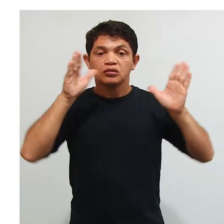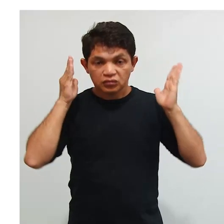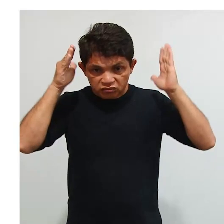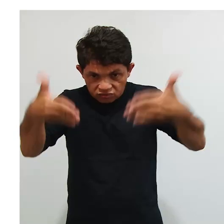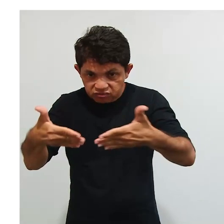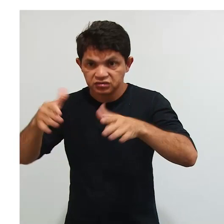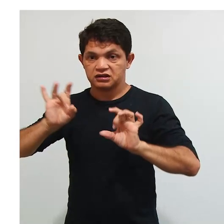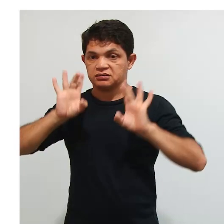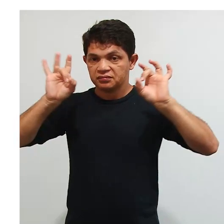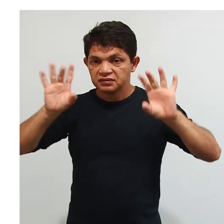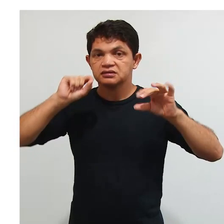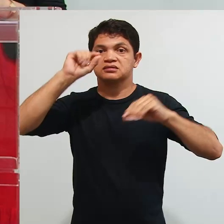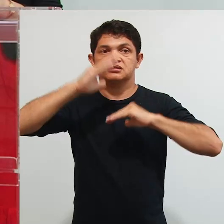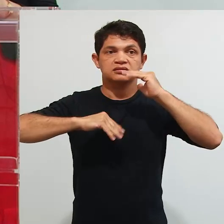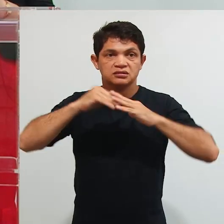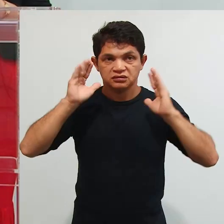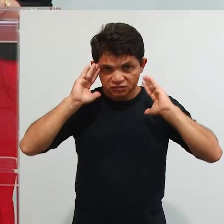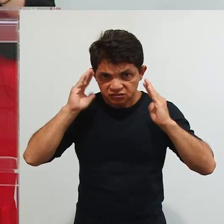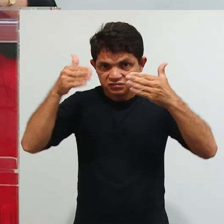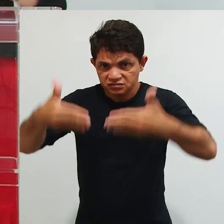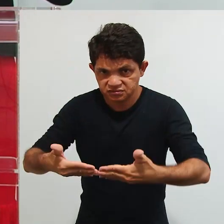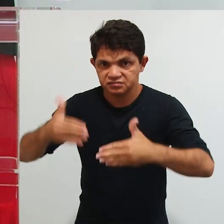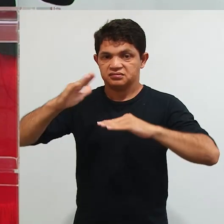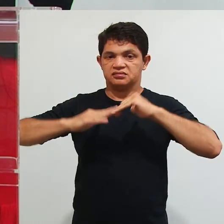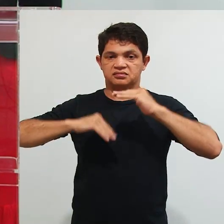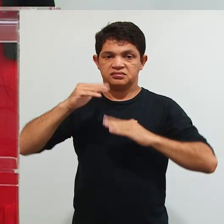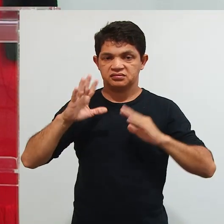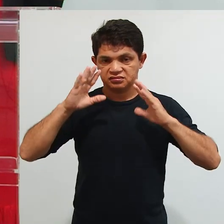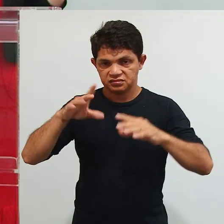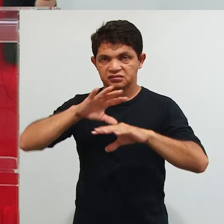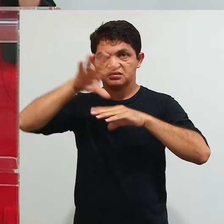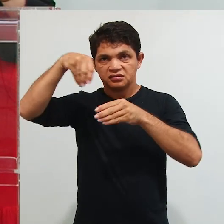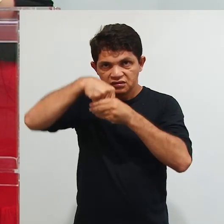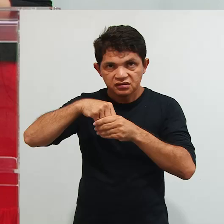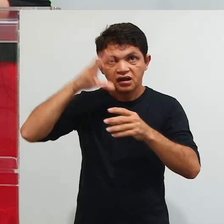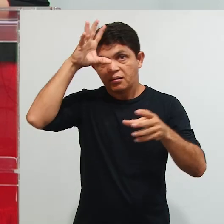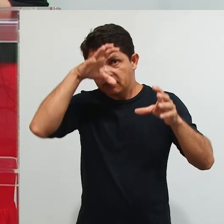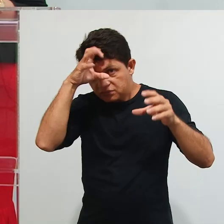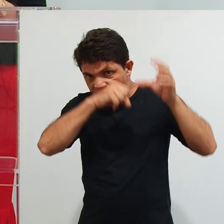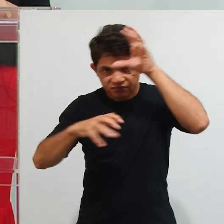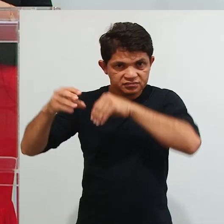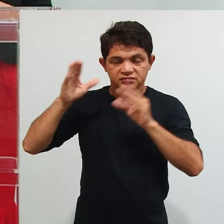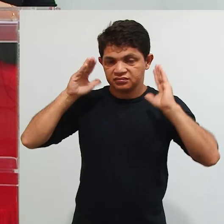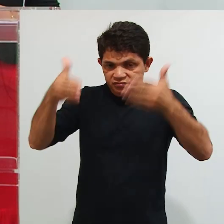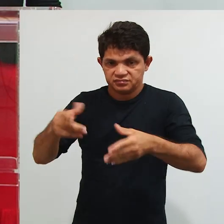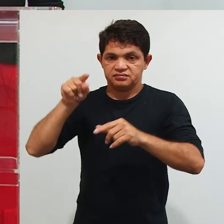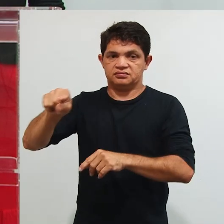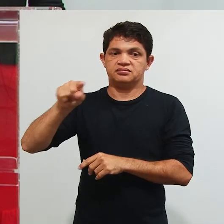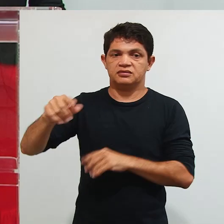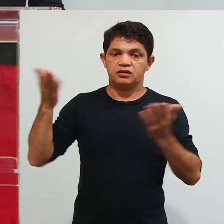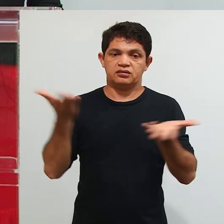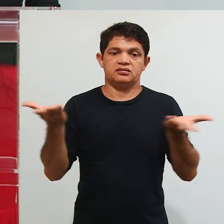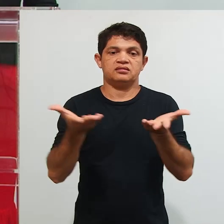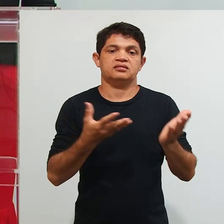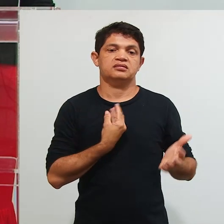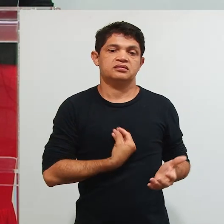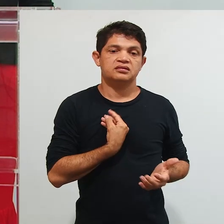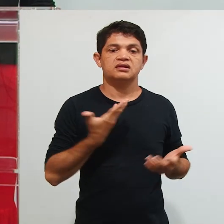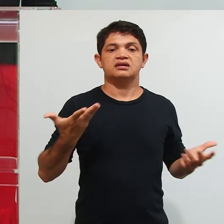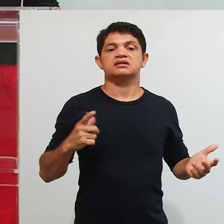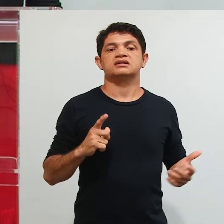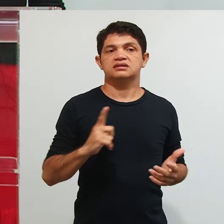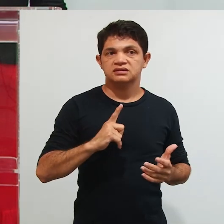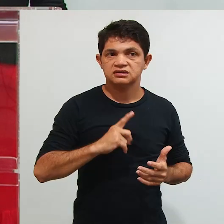de aprendizagem. Transtorno, antes a nomenclatura era transtorno de aprendizagem, agora a gente já